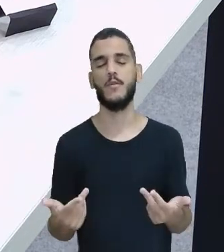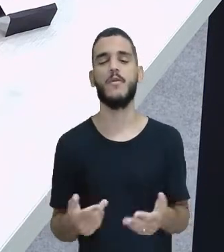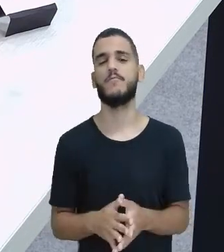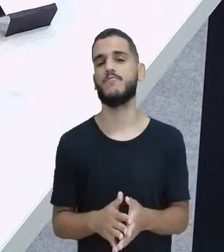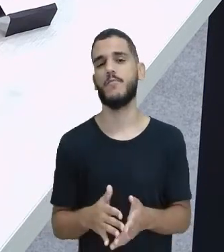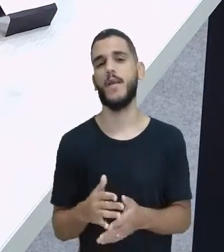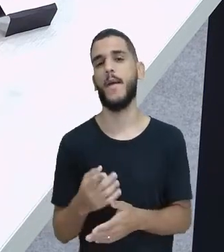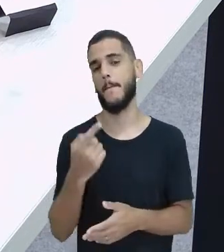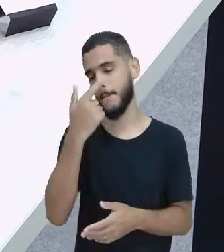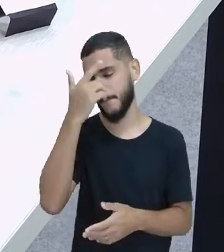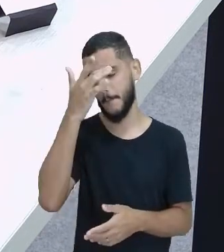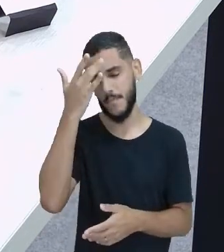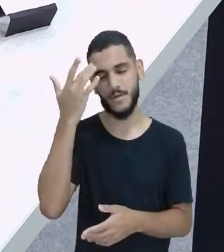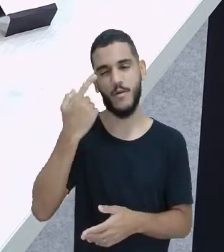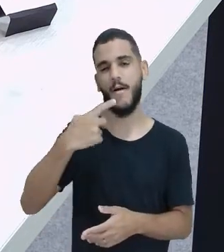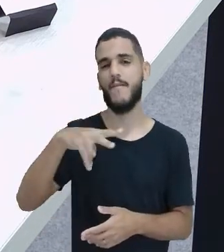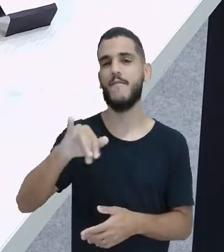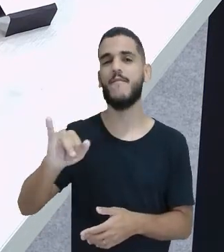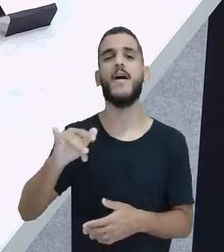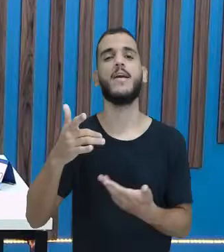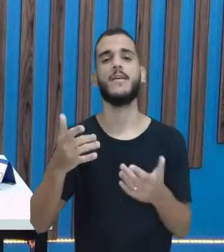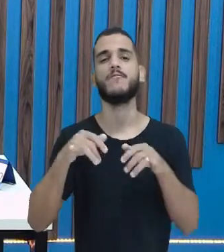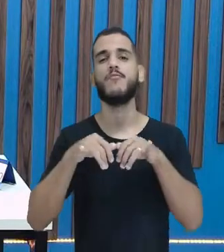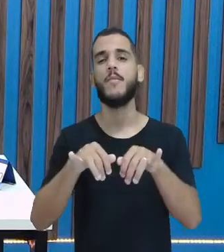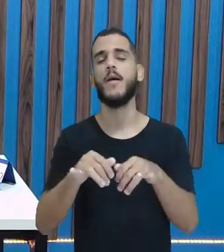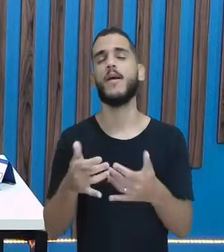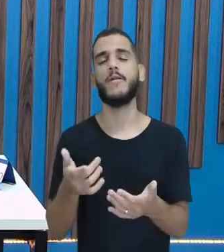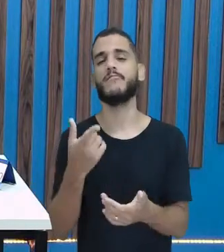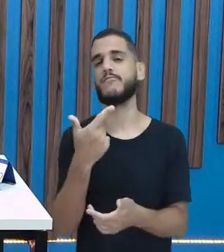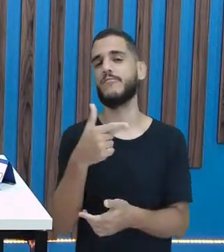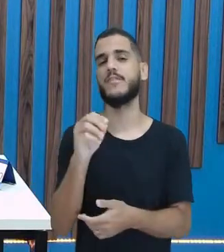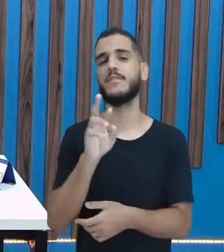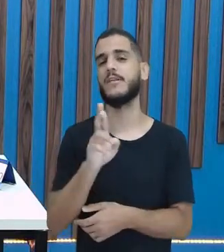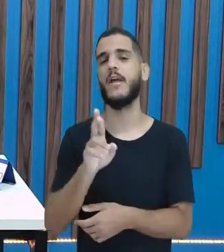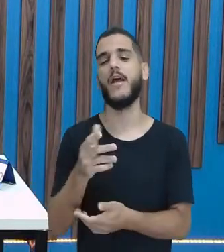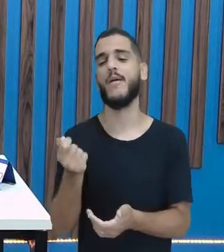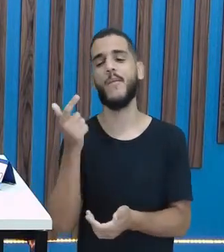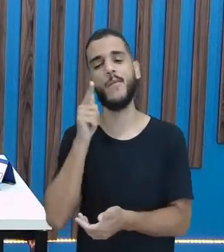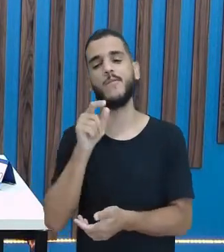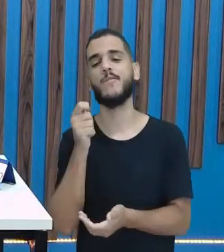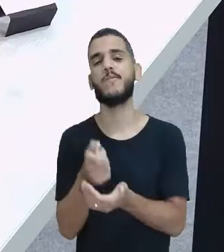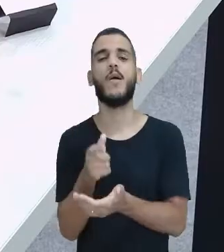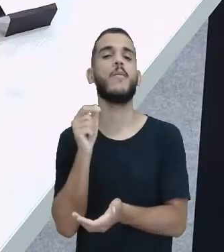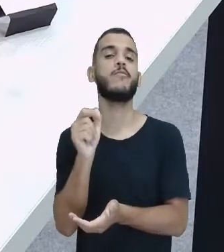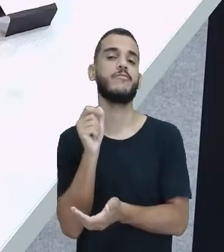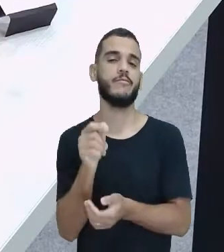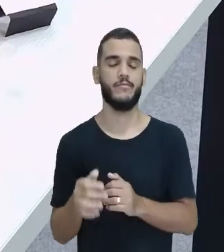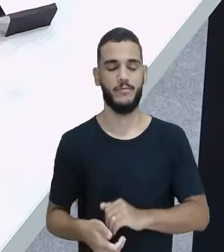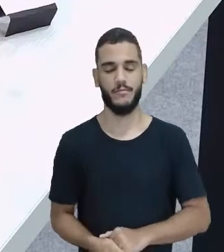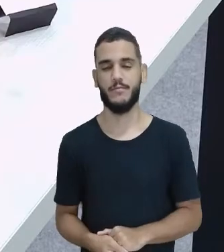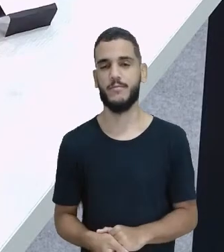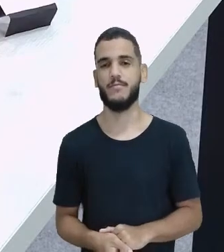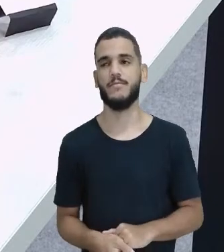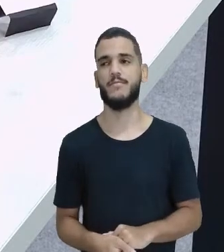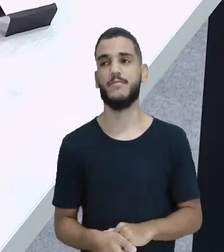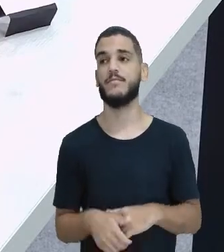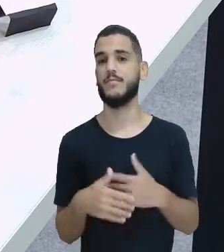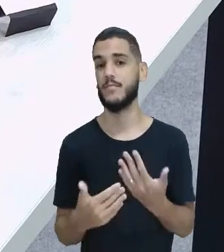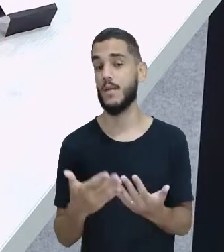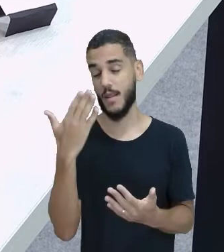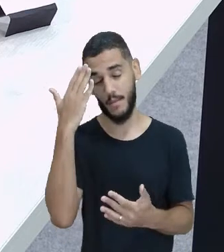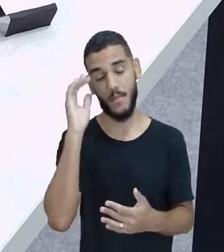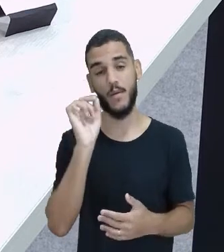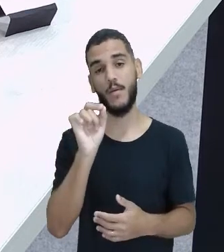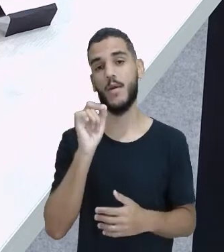no supermercado com R$ 20,00. O que é que você consegue levar aqui desse supermercado com R$ 20,00? Sabendo que as coisas, né,